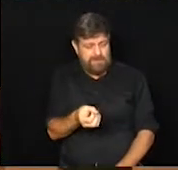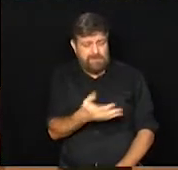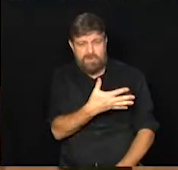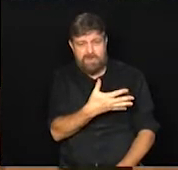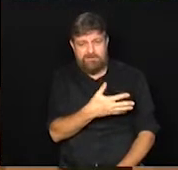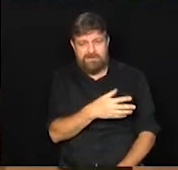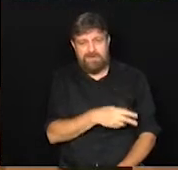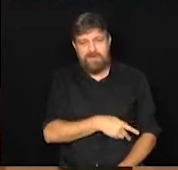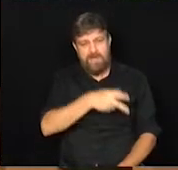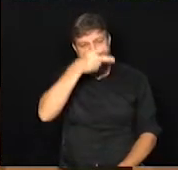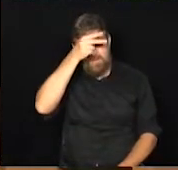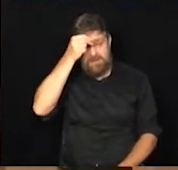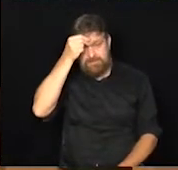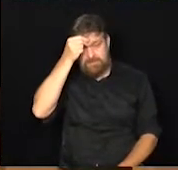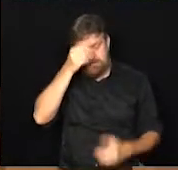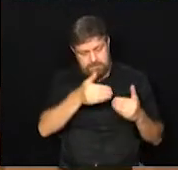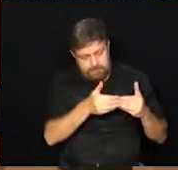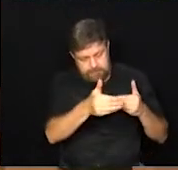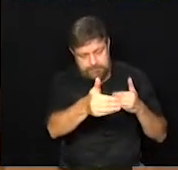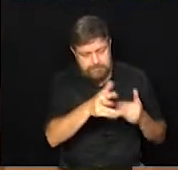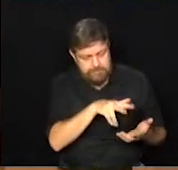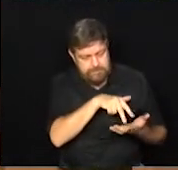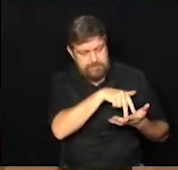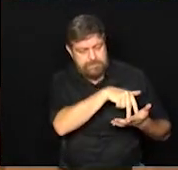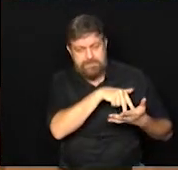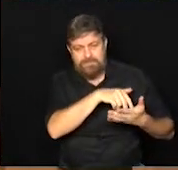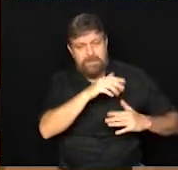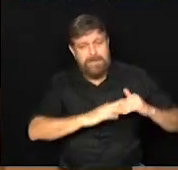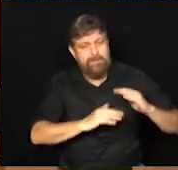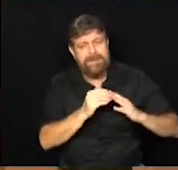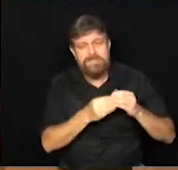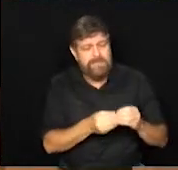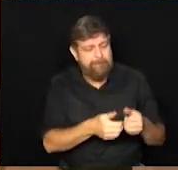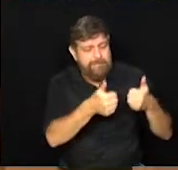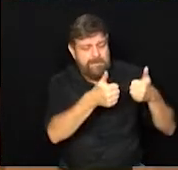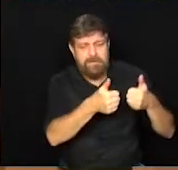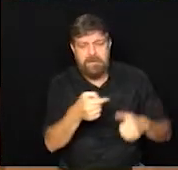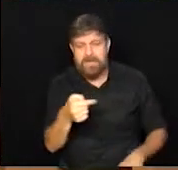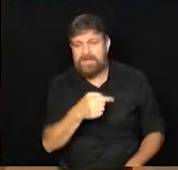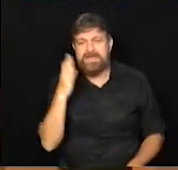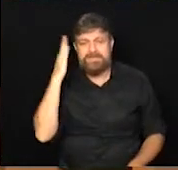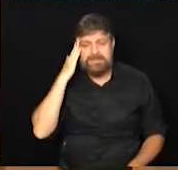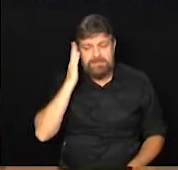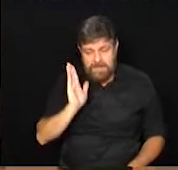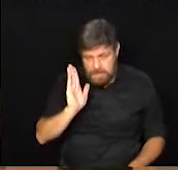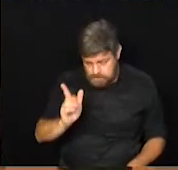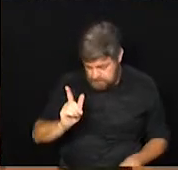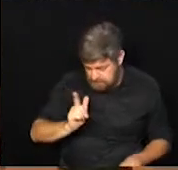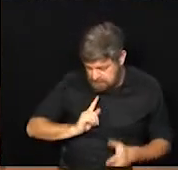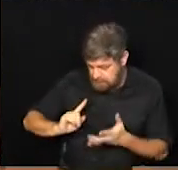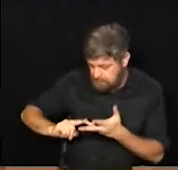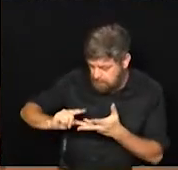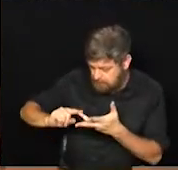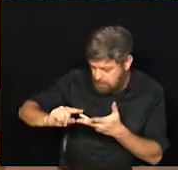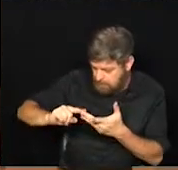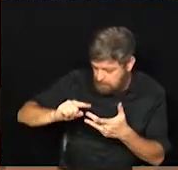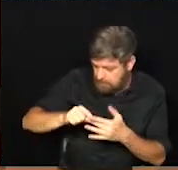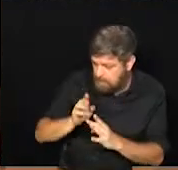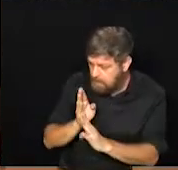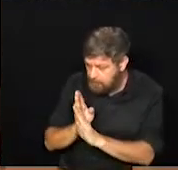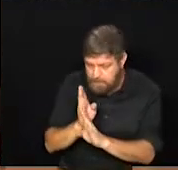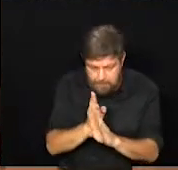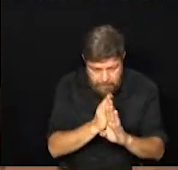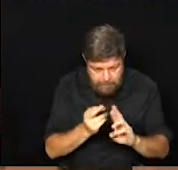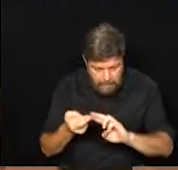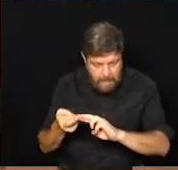a melhor postura que a nova gestão poderia ter é reconhecer o que existe, né? Reconhecer a rede que